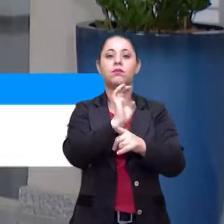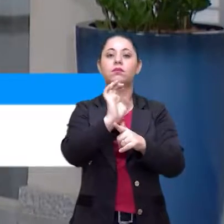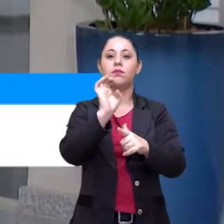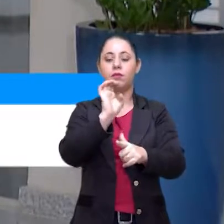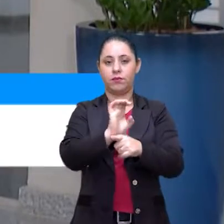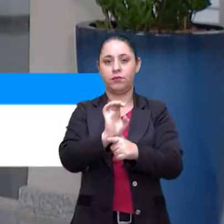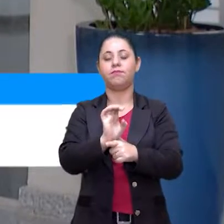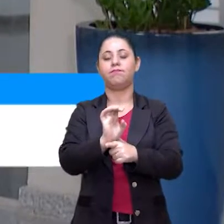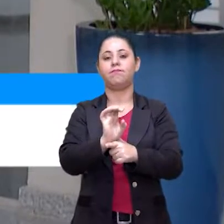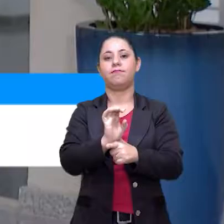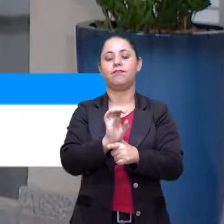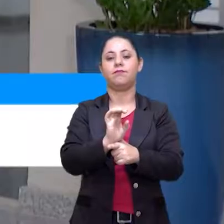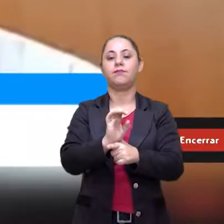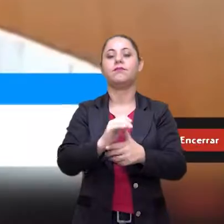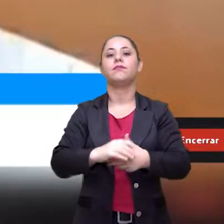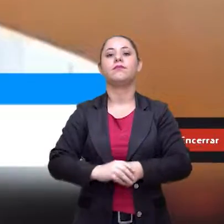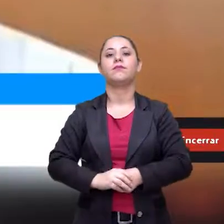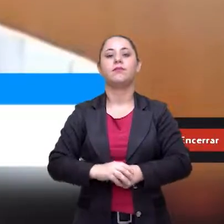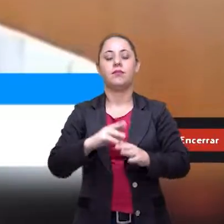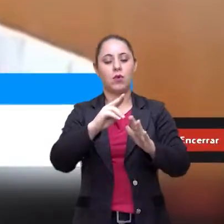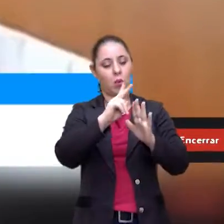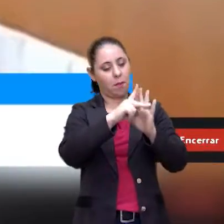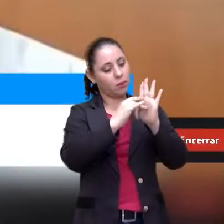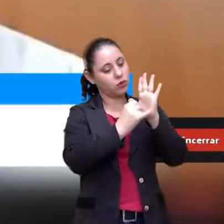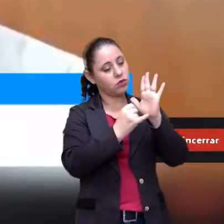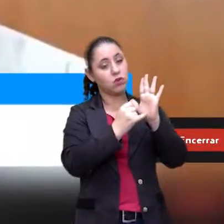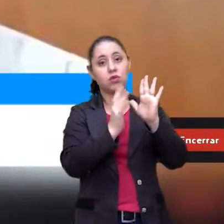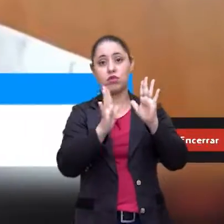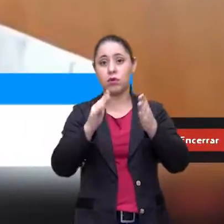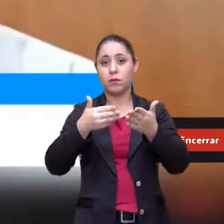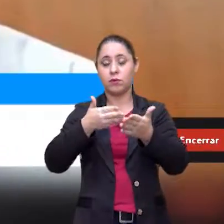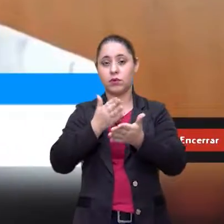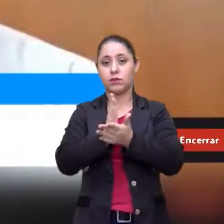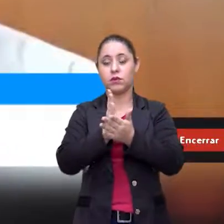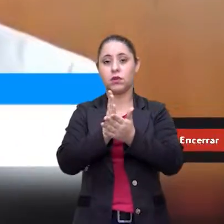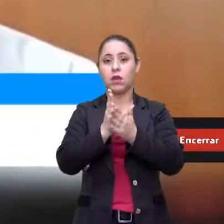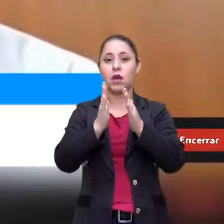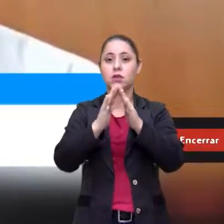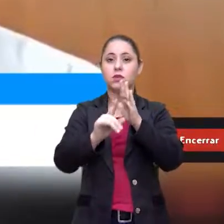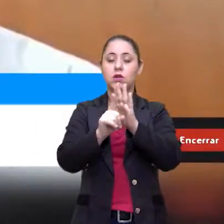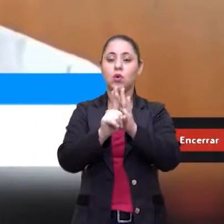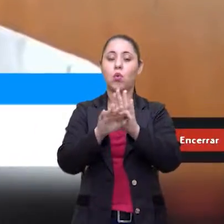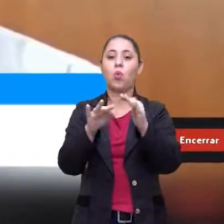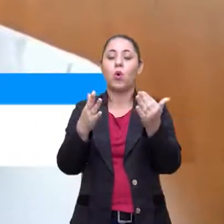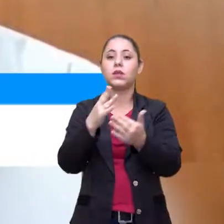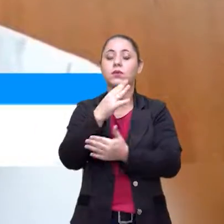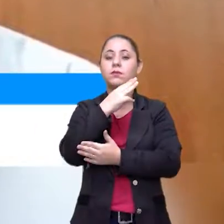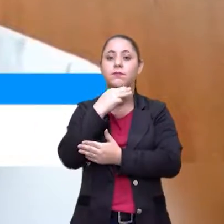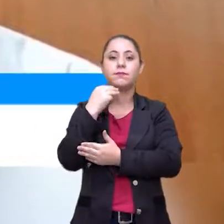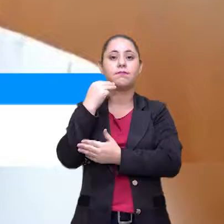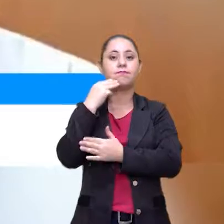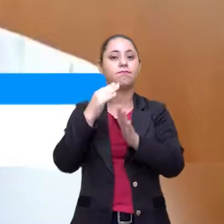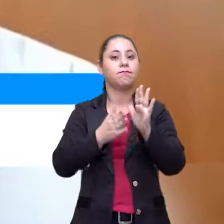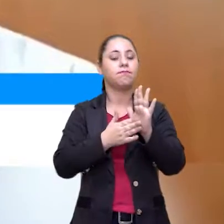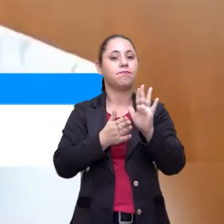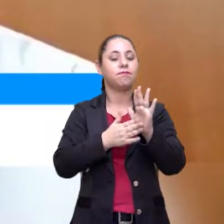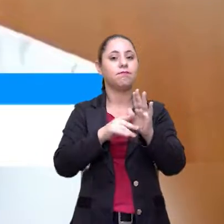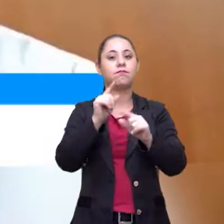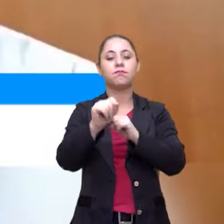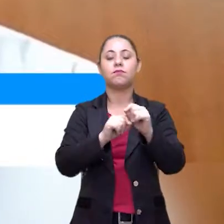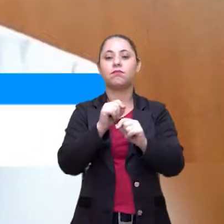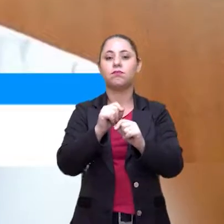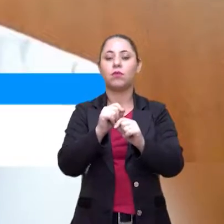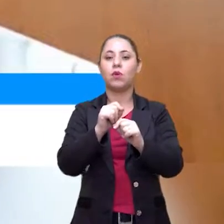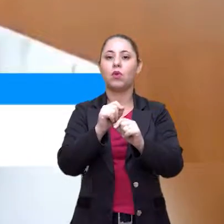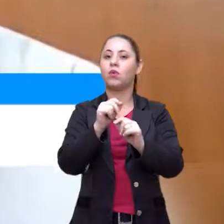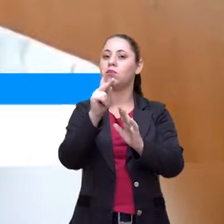escolas da rede estadual de ensino. Esse projeto já tinha sido aprovado pela Casa, de autoria do deputado Marçal Filho, e é um